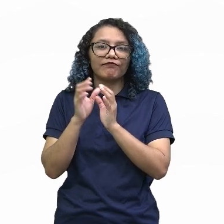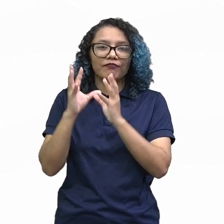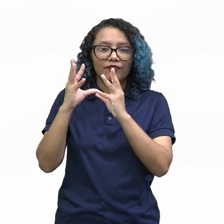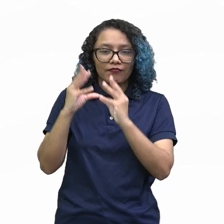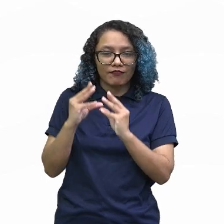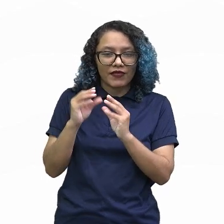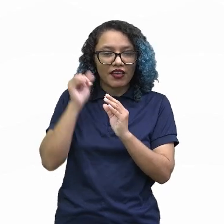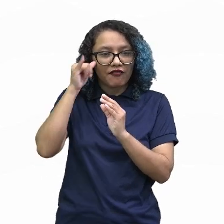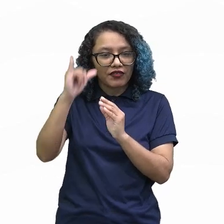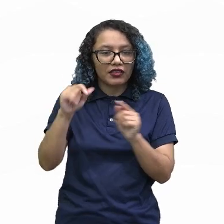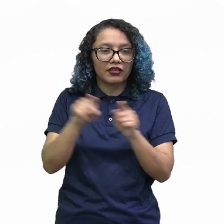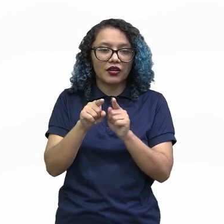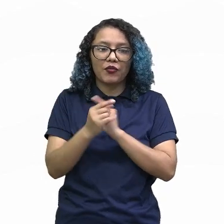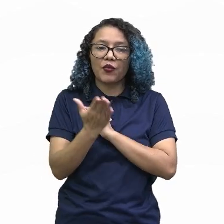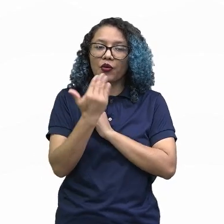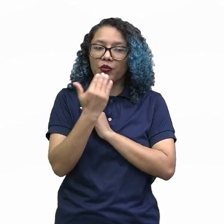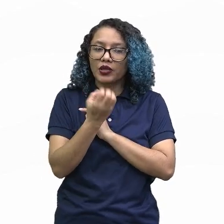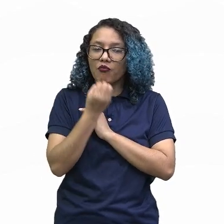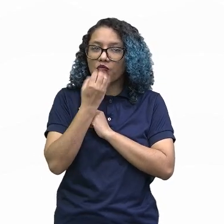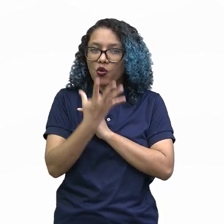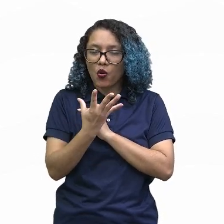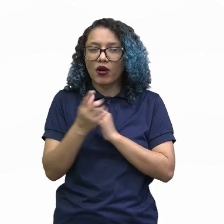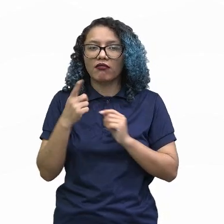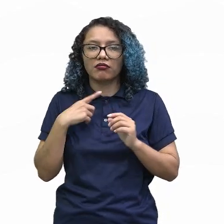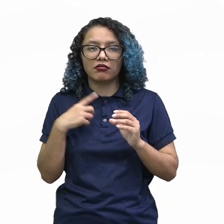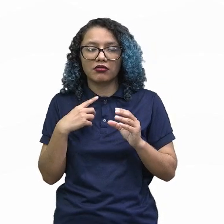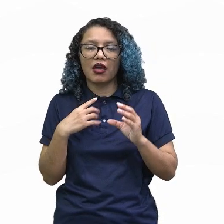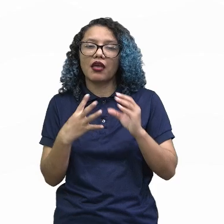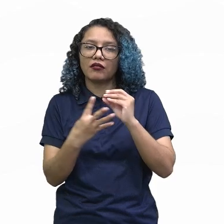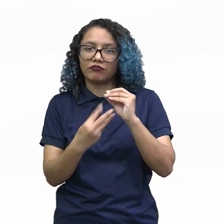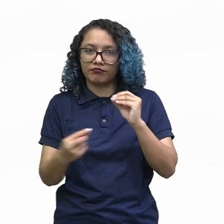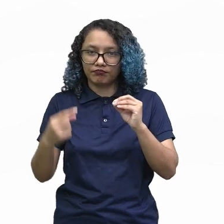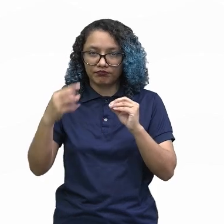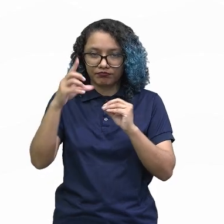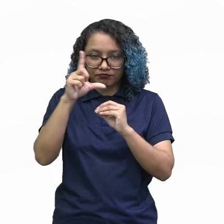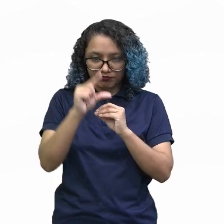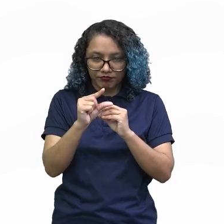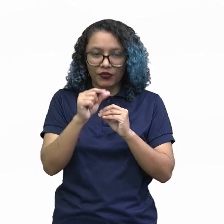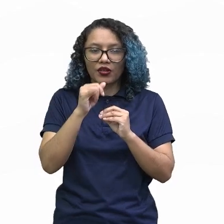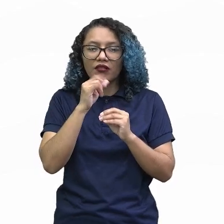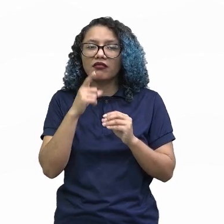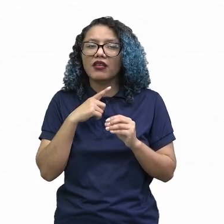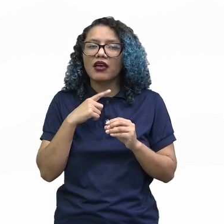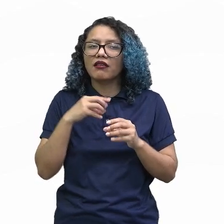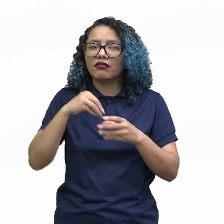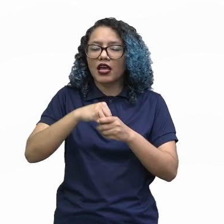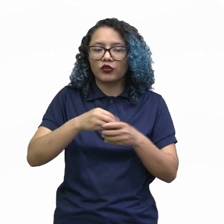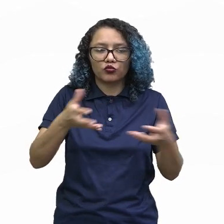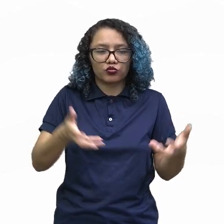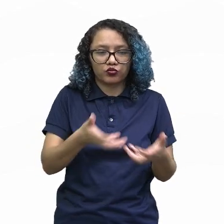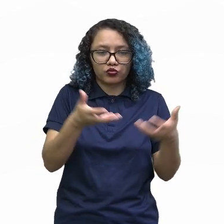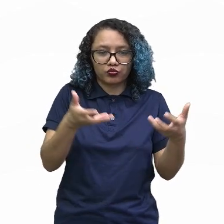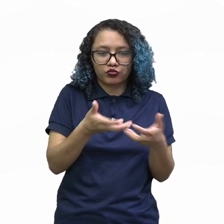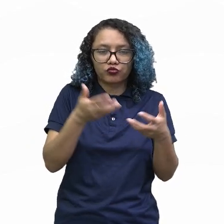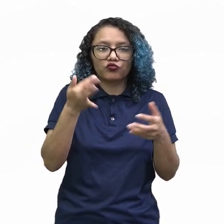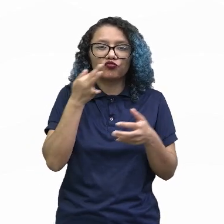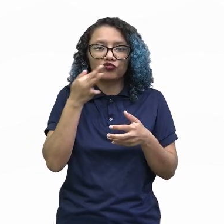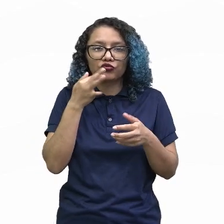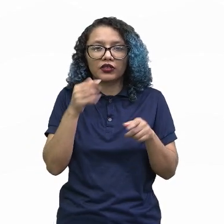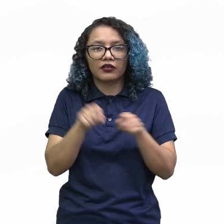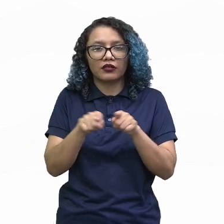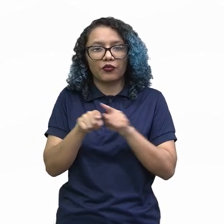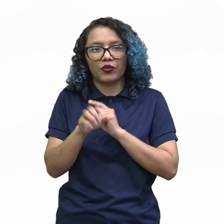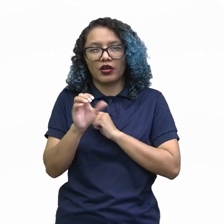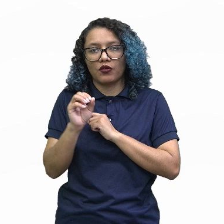em antioxidantes, e aí a gente encontra esses antioxidantes em alimentos como vegetais, frutas e